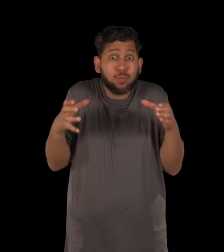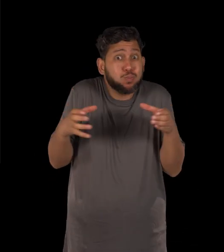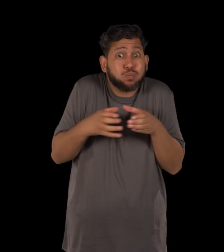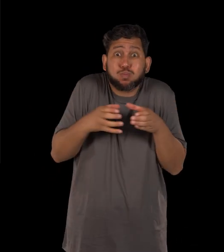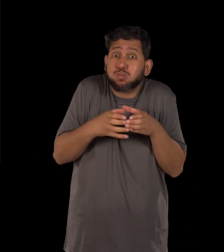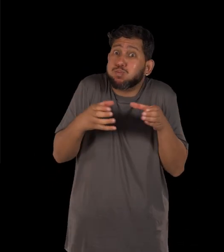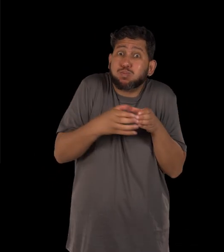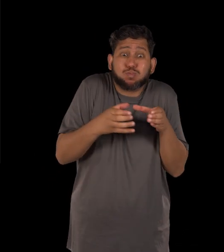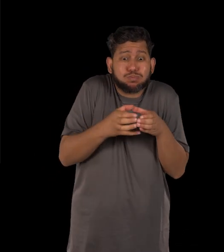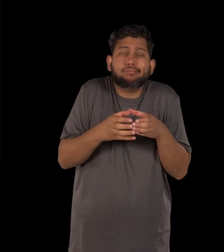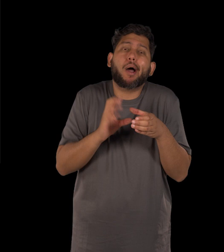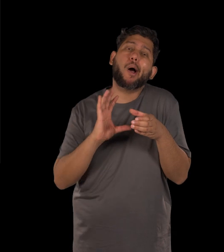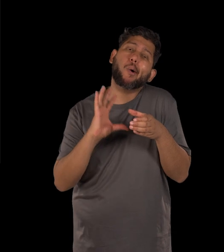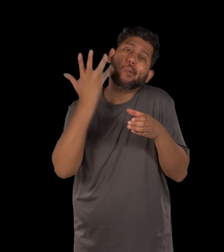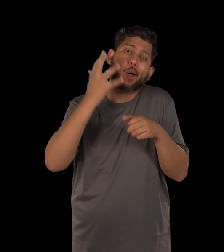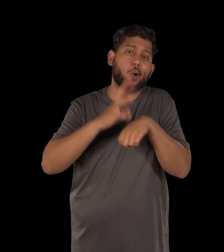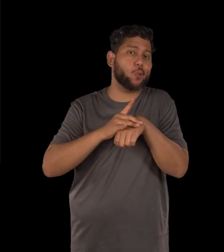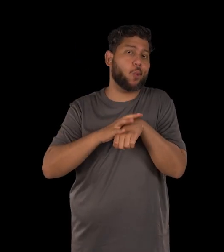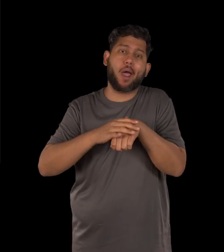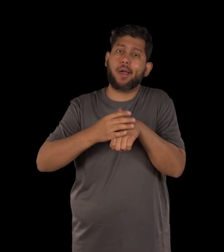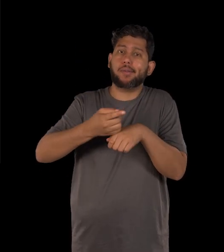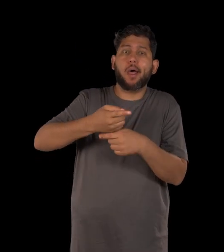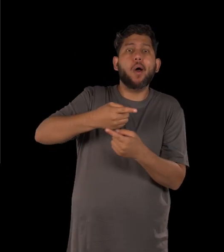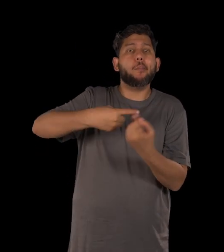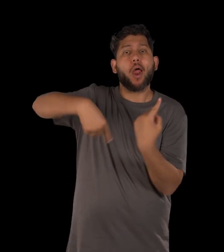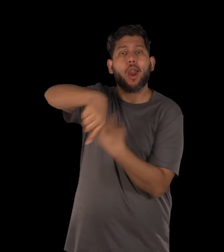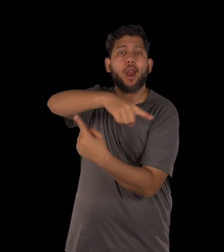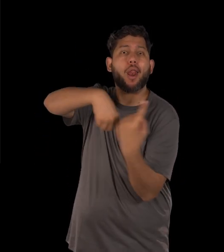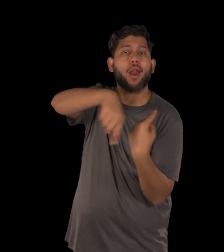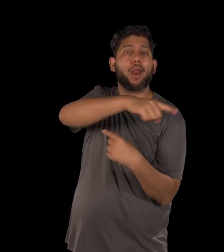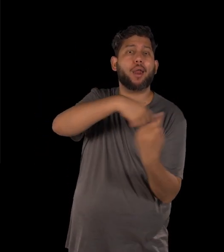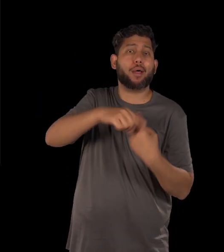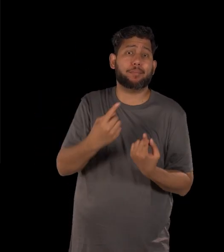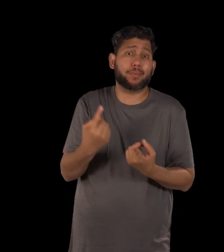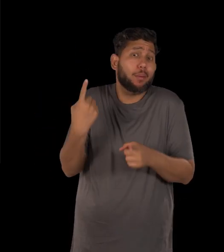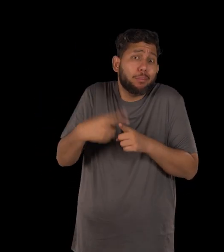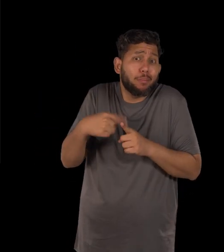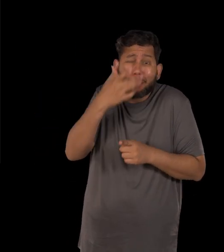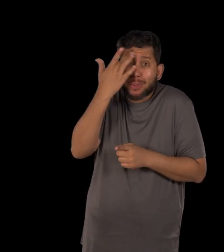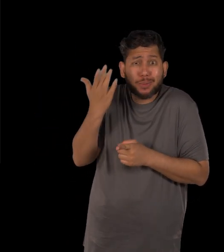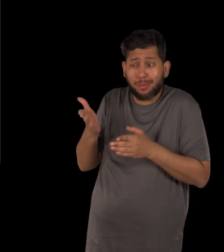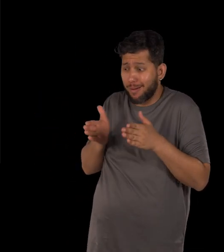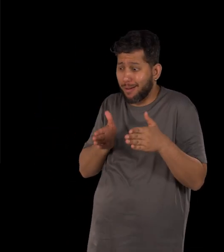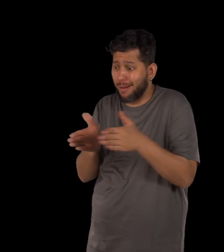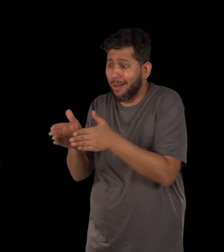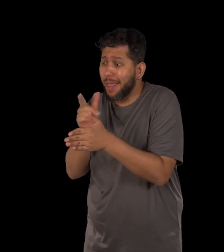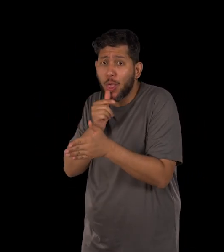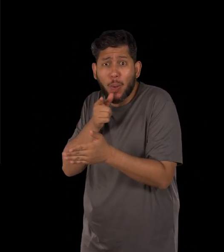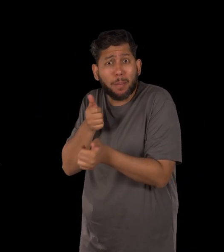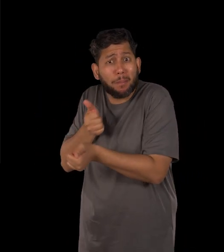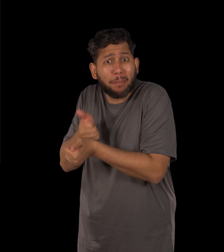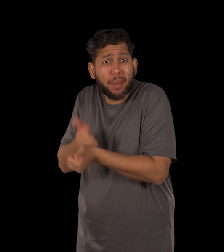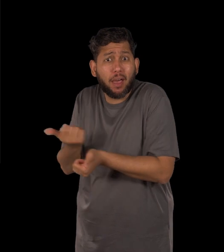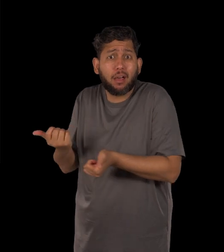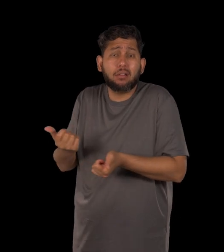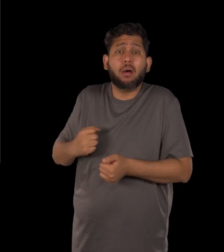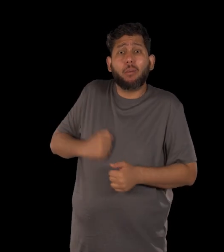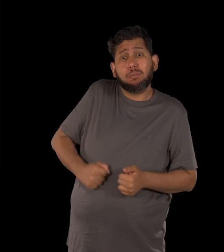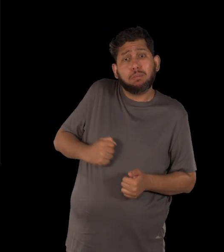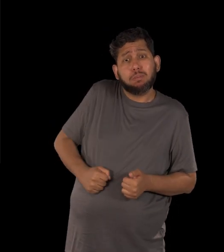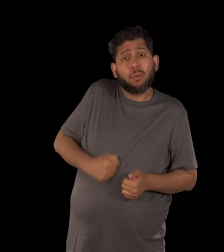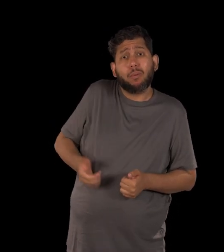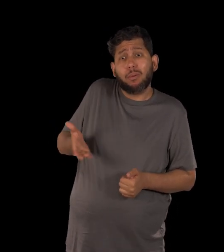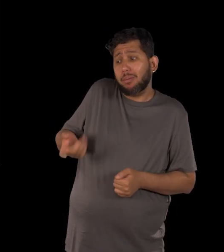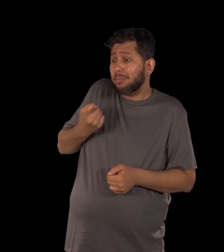doenças. Afinal, os grupos comumente se instalavam próximos a rios e lagos, sem quaisquer condições sanitárias,